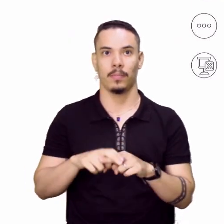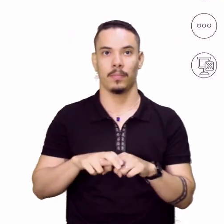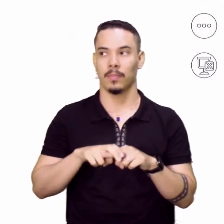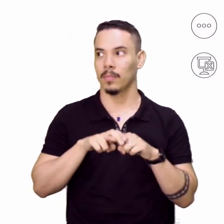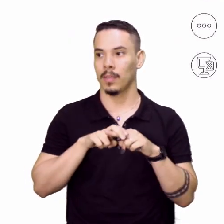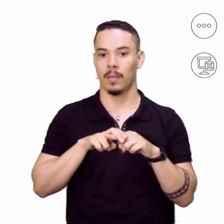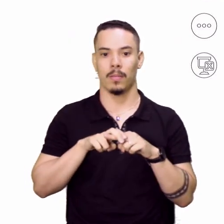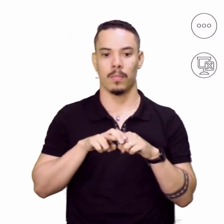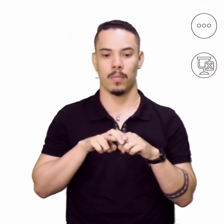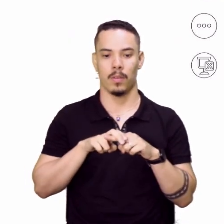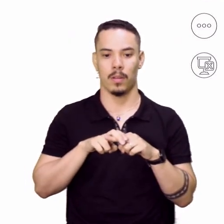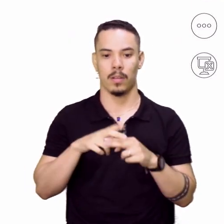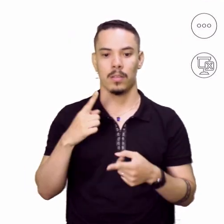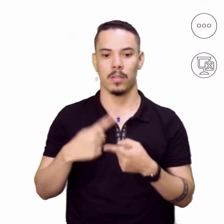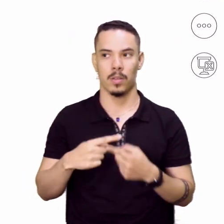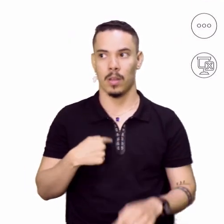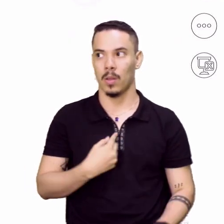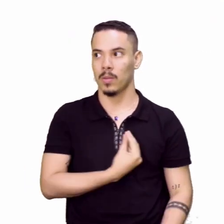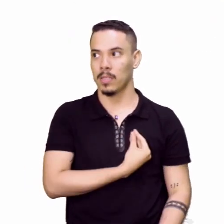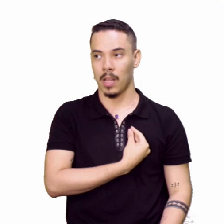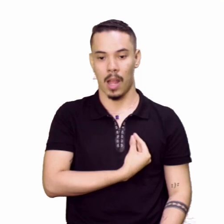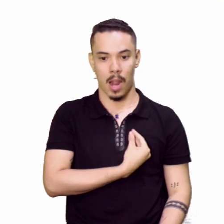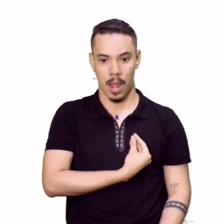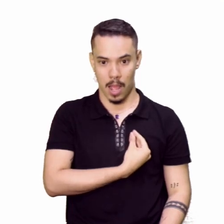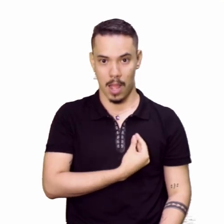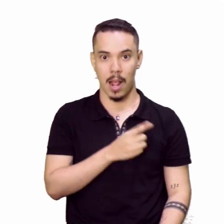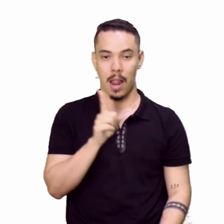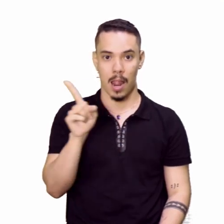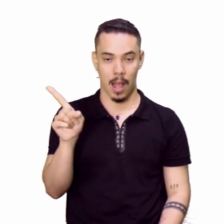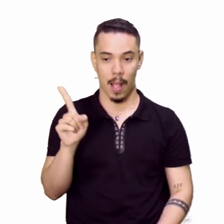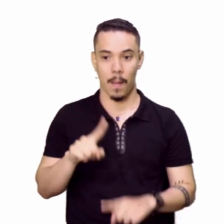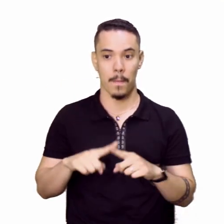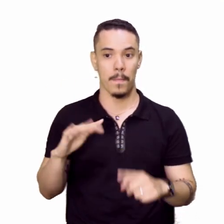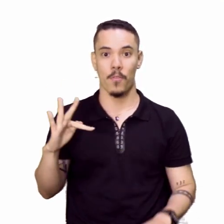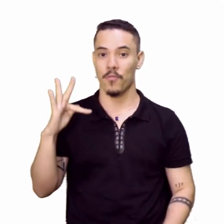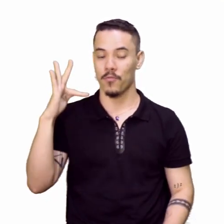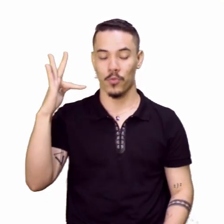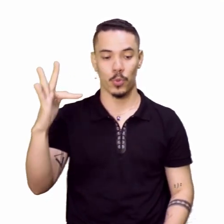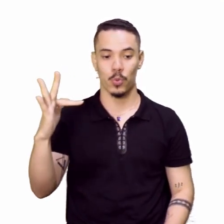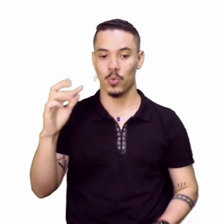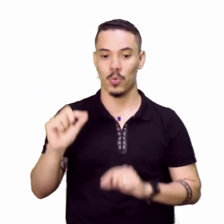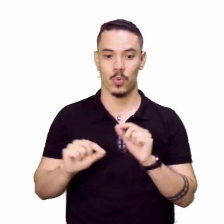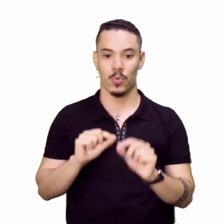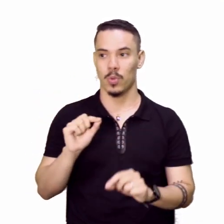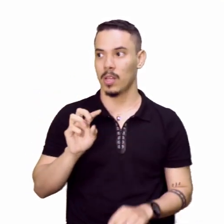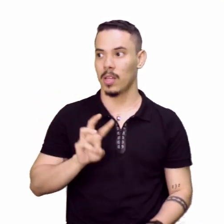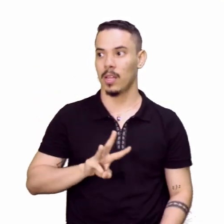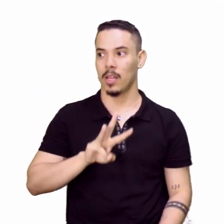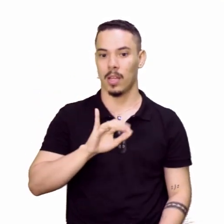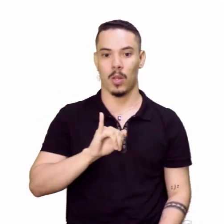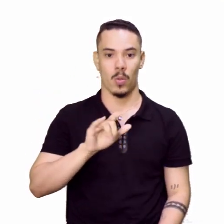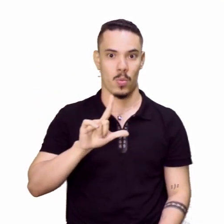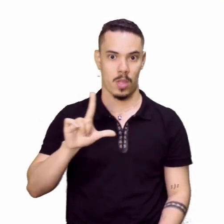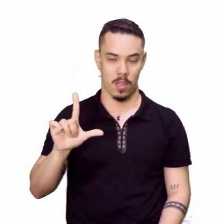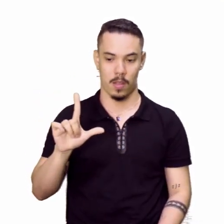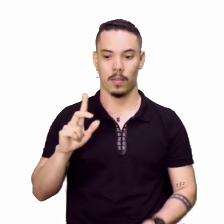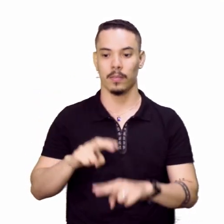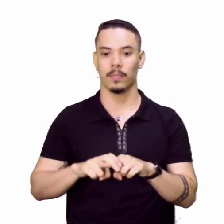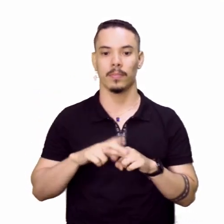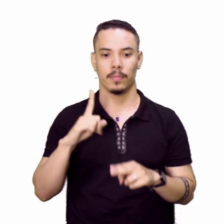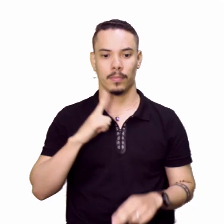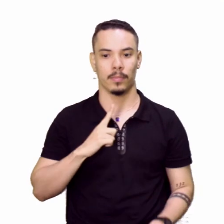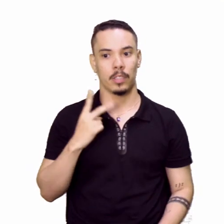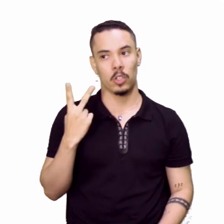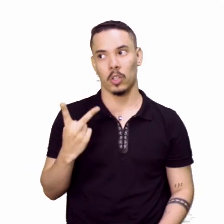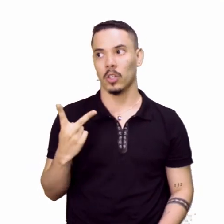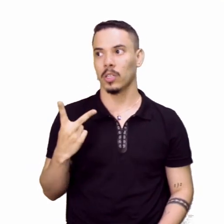there eu estarei lá e o futuro vai ser com Will portanto temos duas